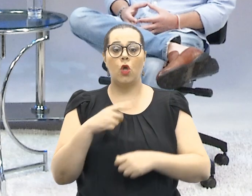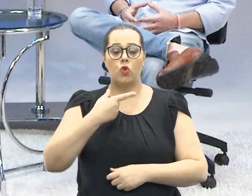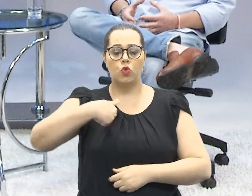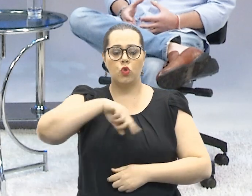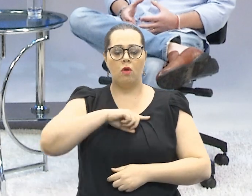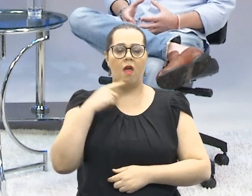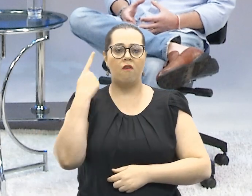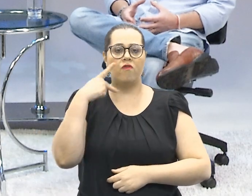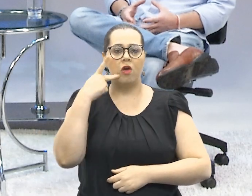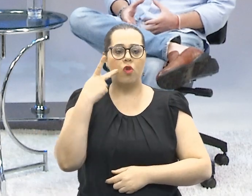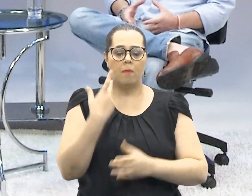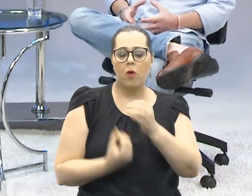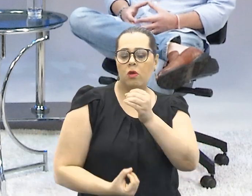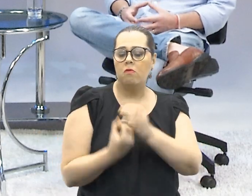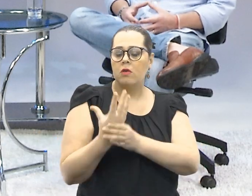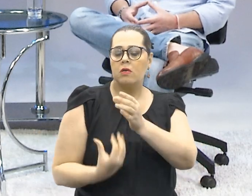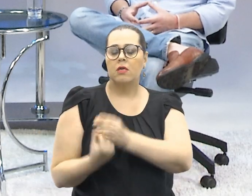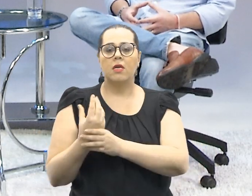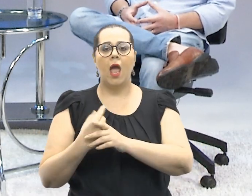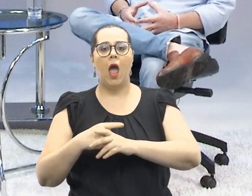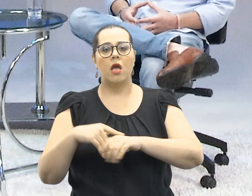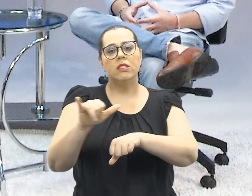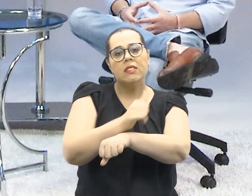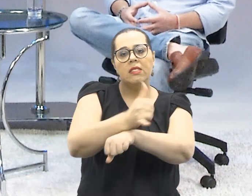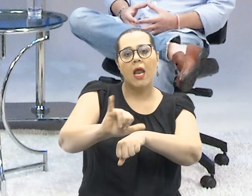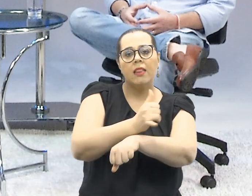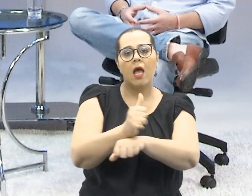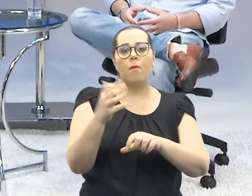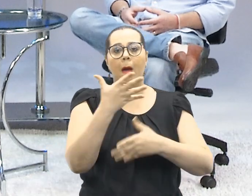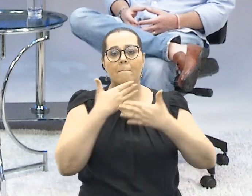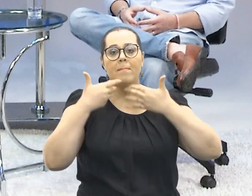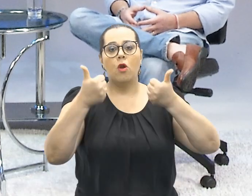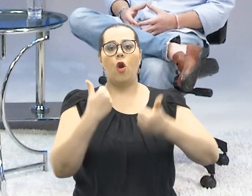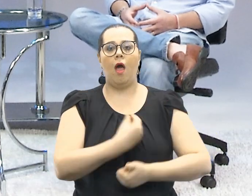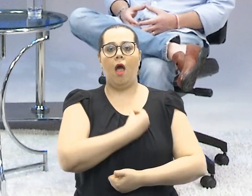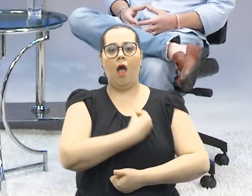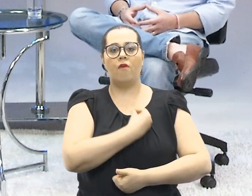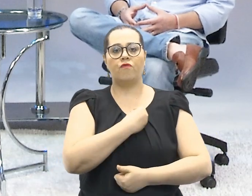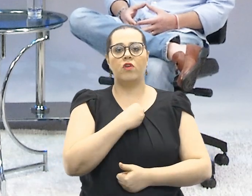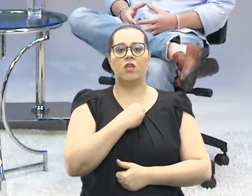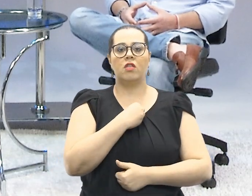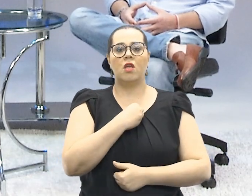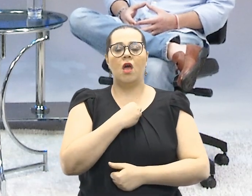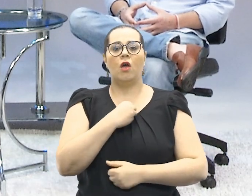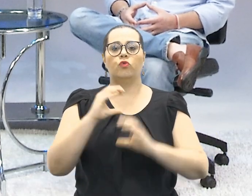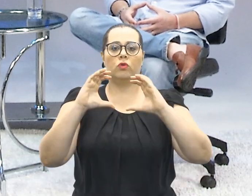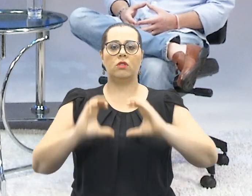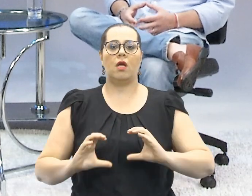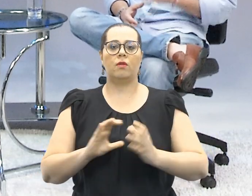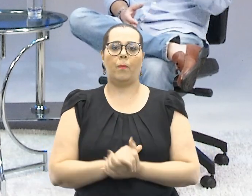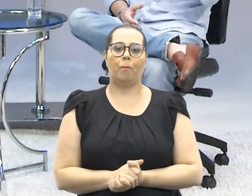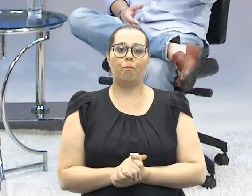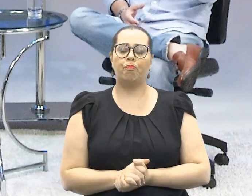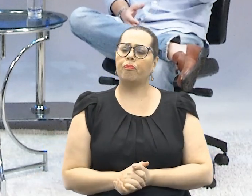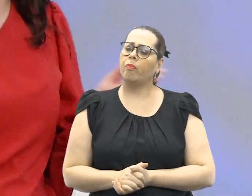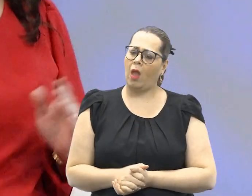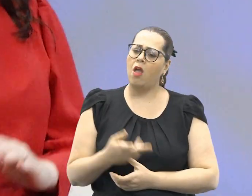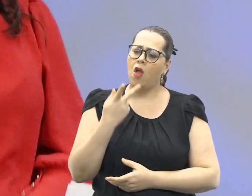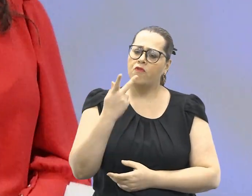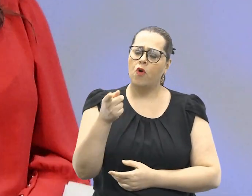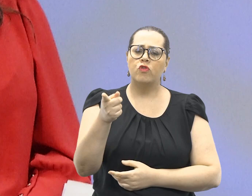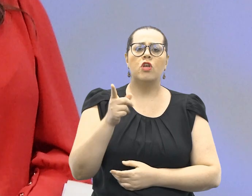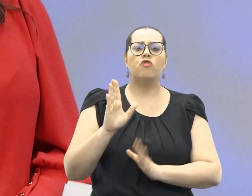criar ferramentas para que possa melhorar a vida da população. Como a gente citou no início do programa, você, né, assumiu, já foi diretor